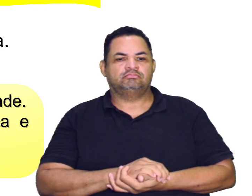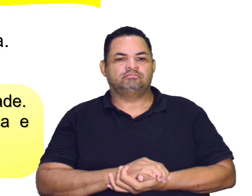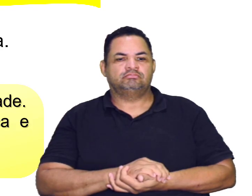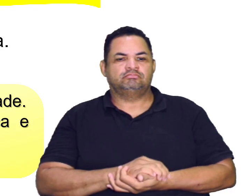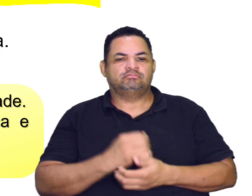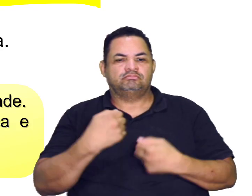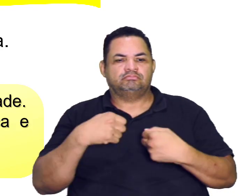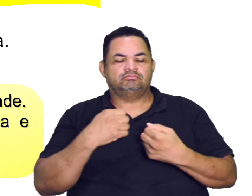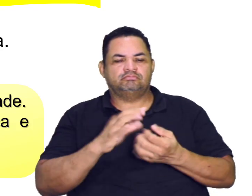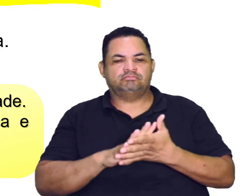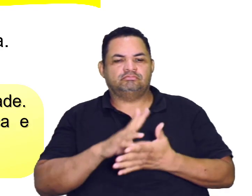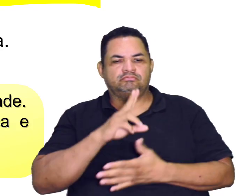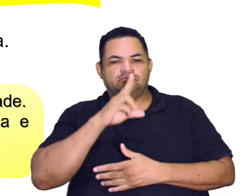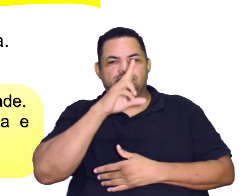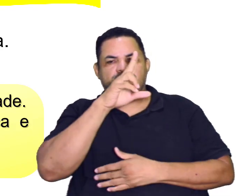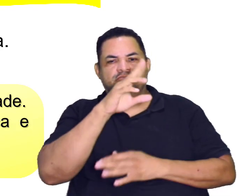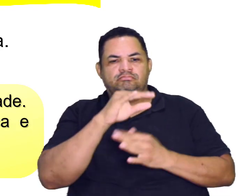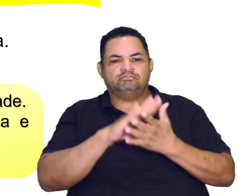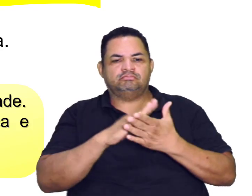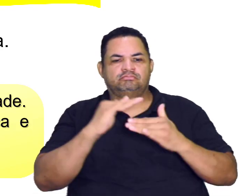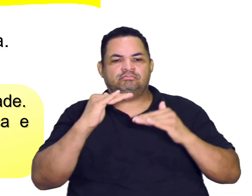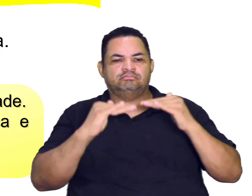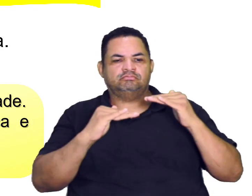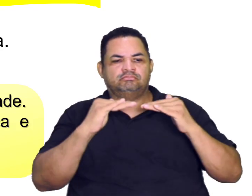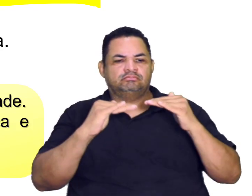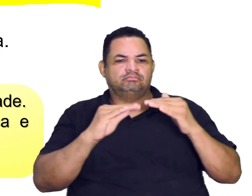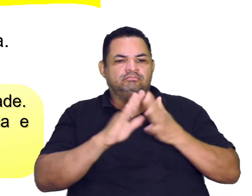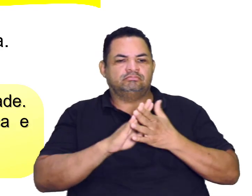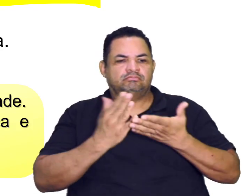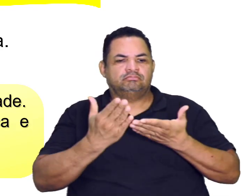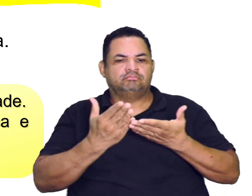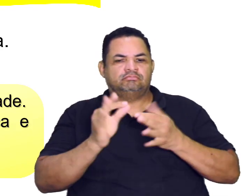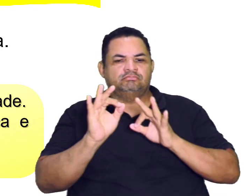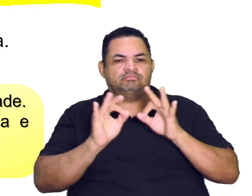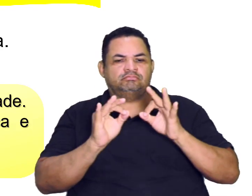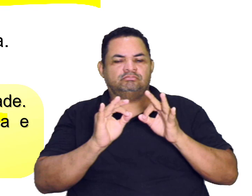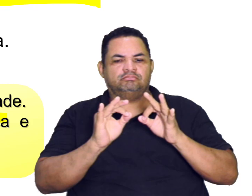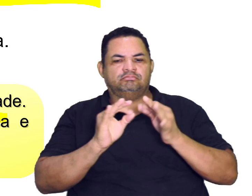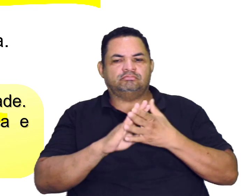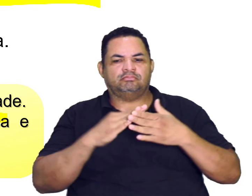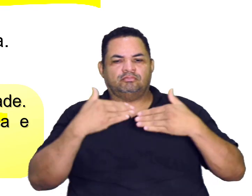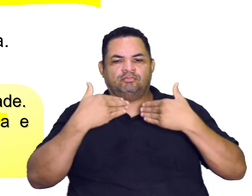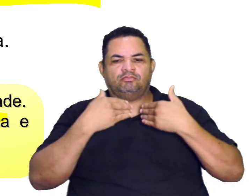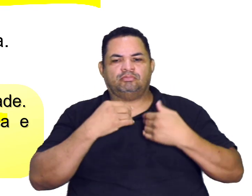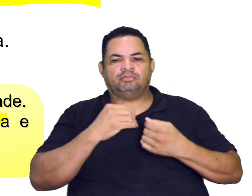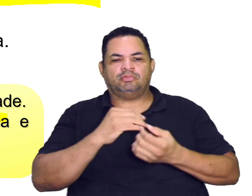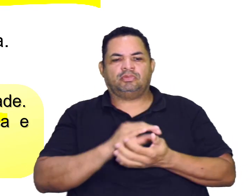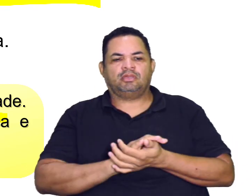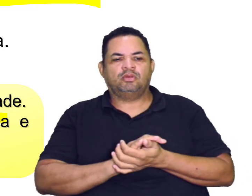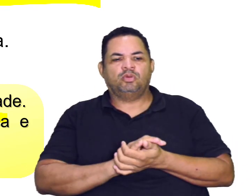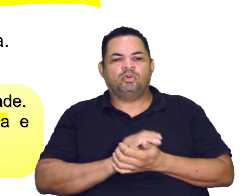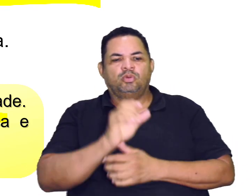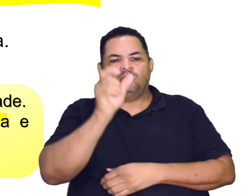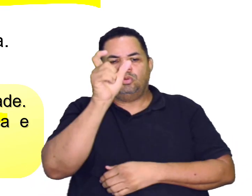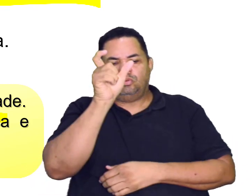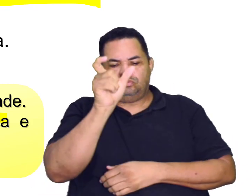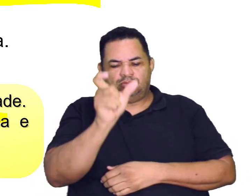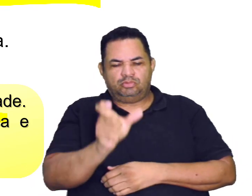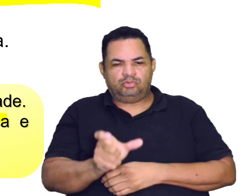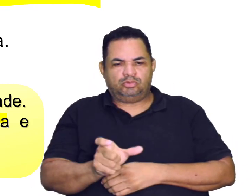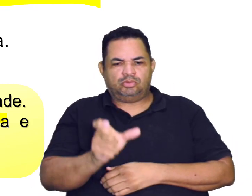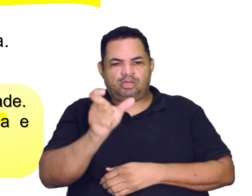né? Preciso fortalecer. Estabilizar a cintura escapular, a cintura pélvica, a coluna durante